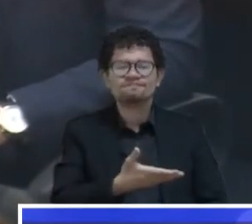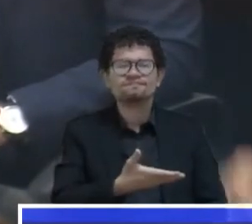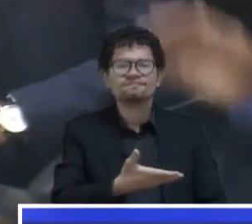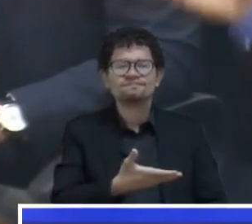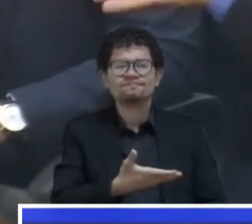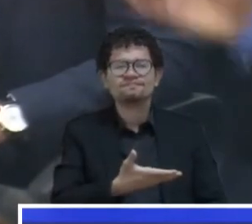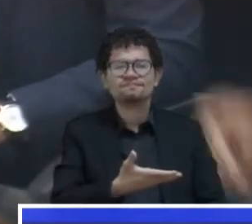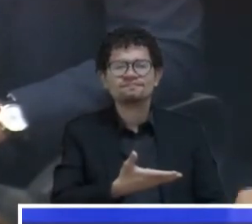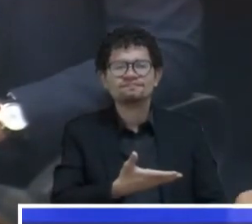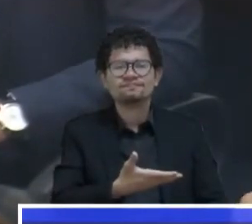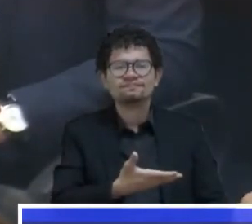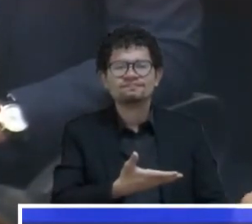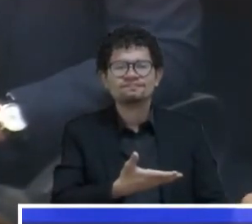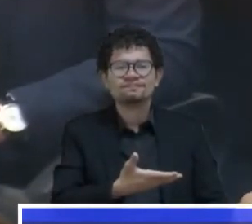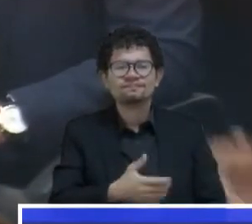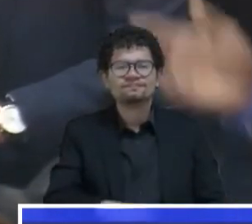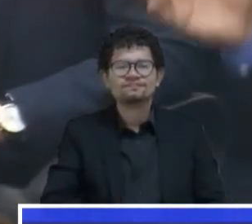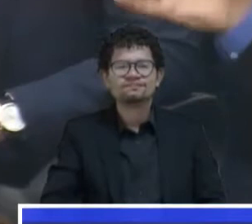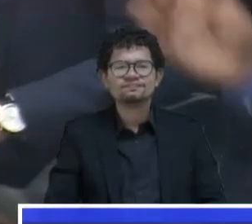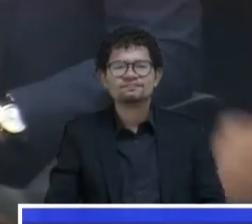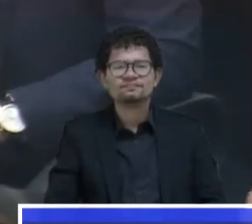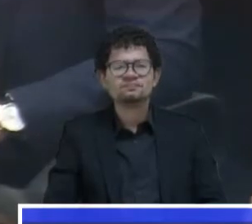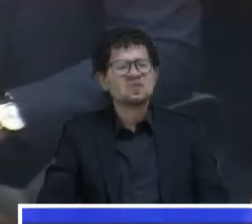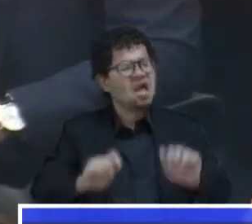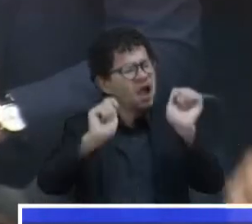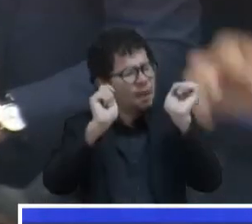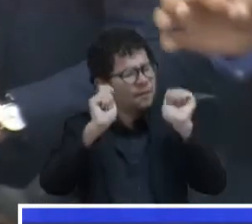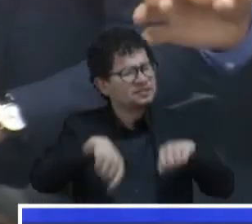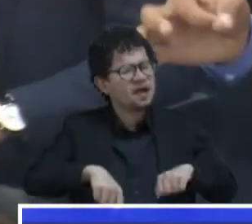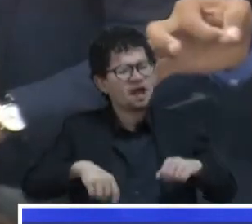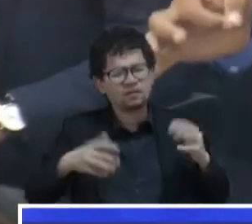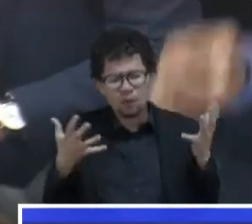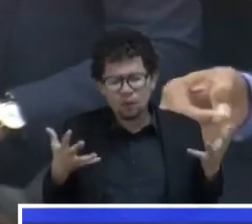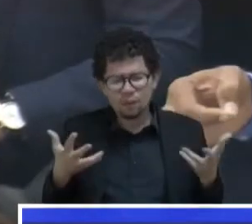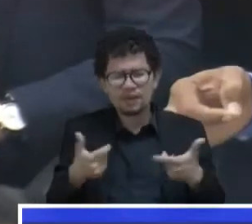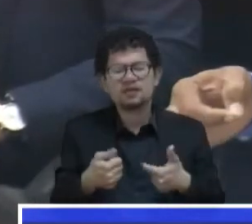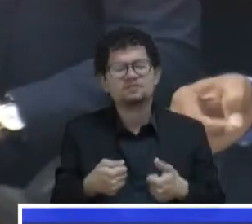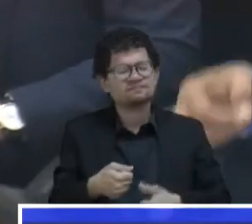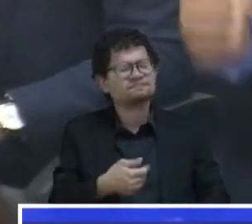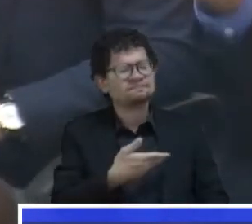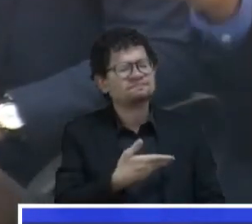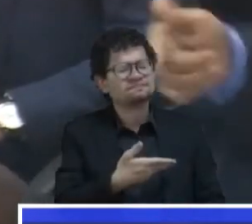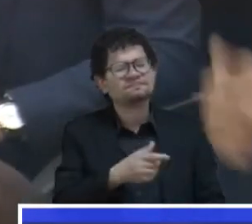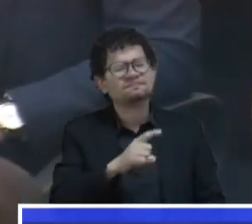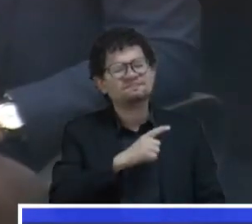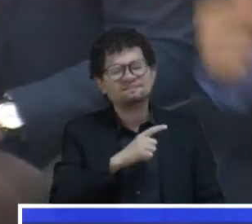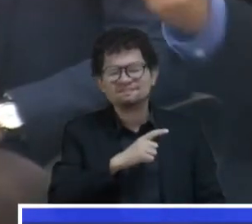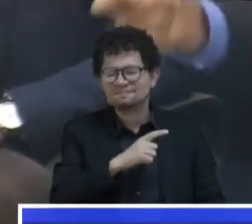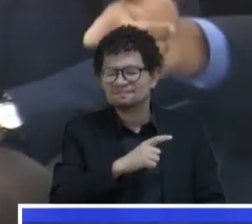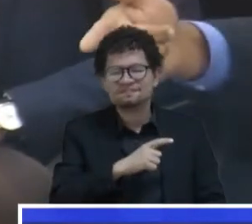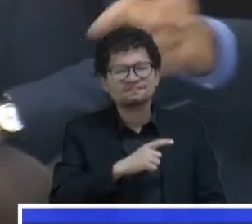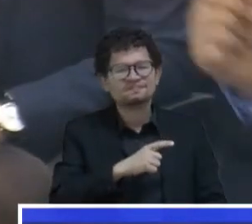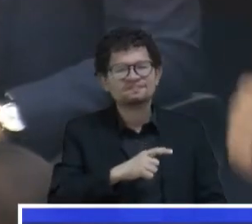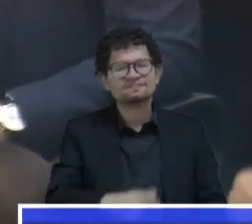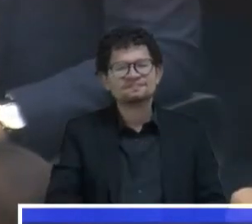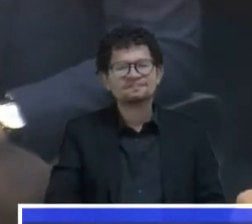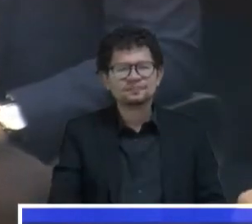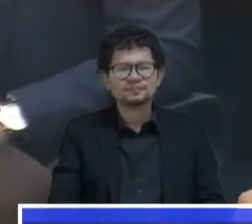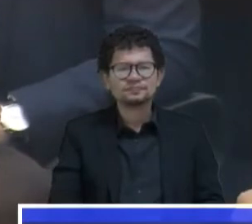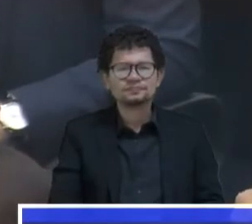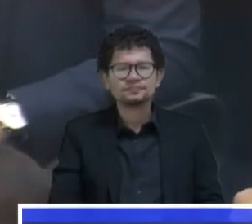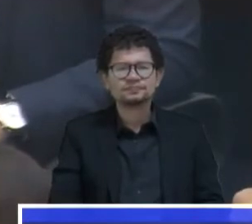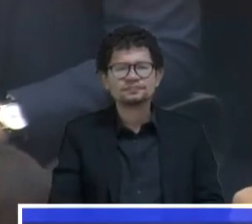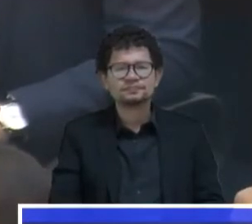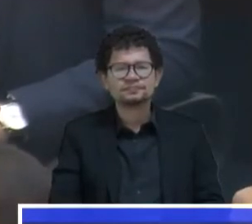pela sua capacidade de trabalho, sua competência, dizer que não admite que realmente, até se subscreveu